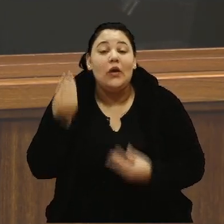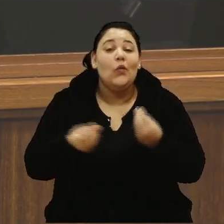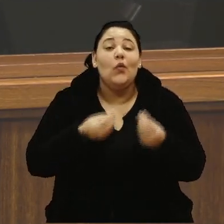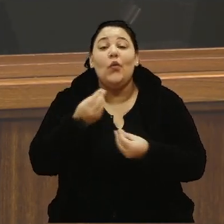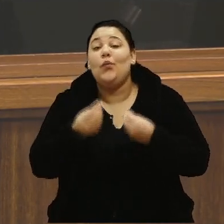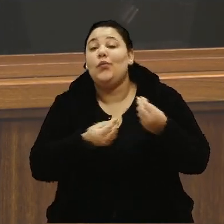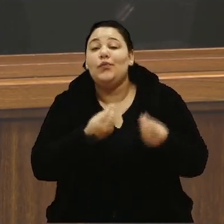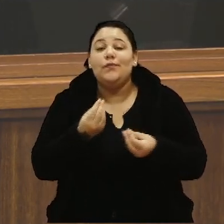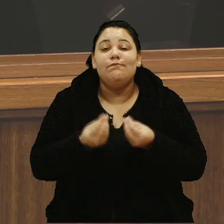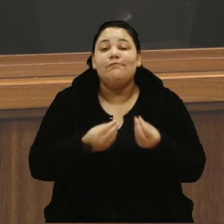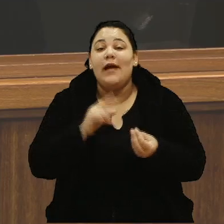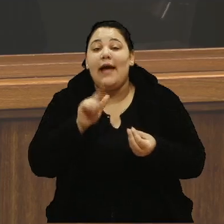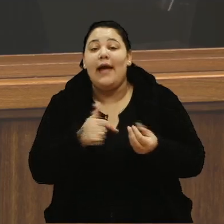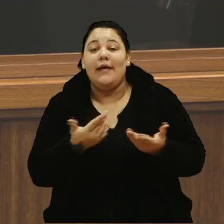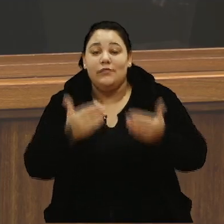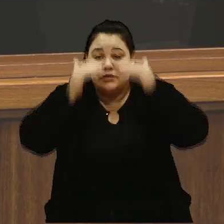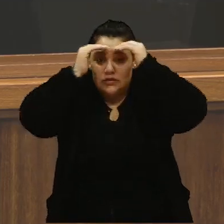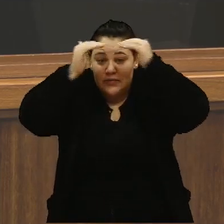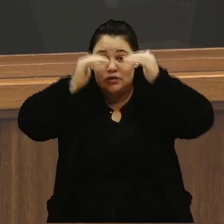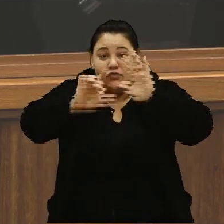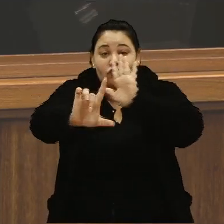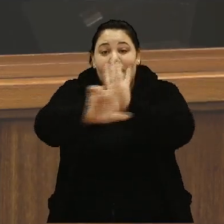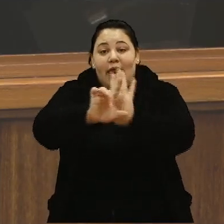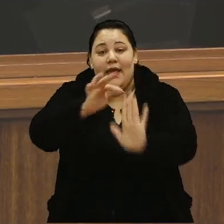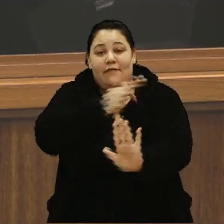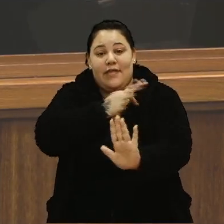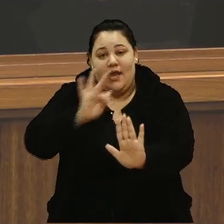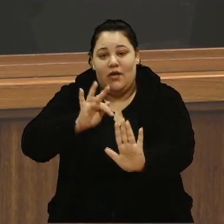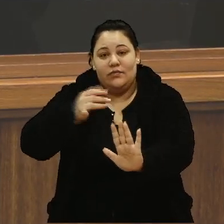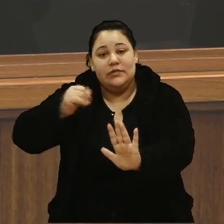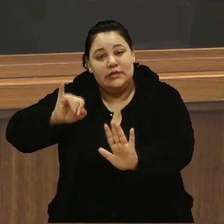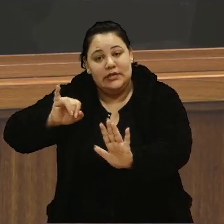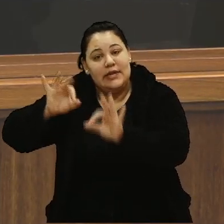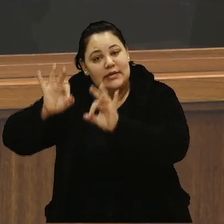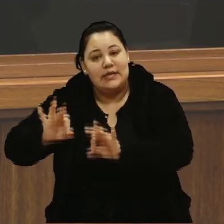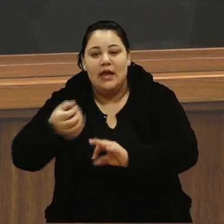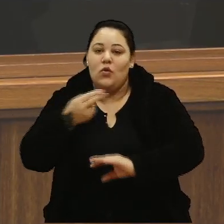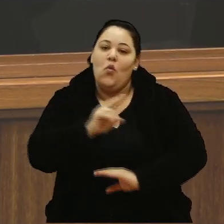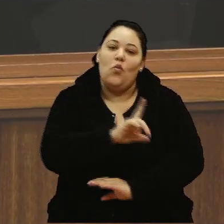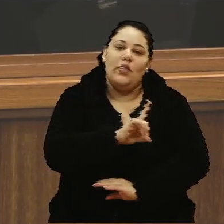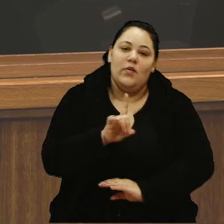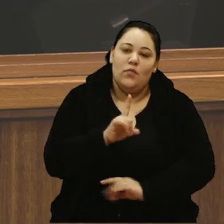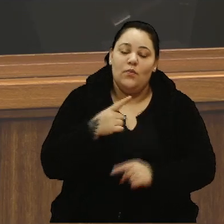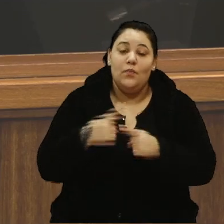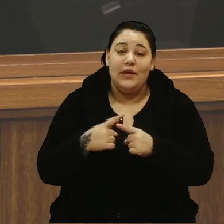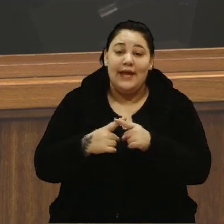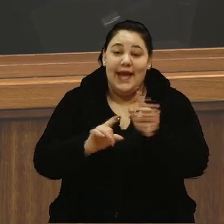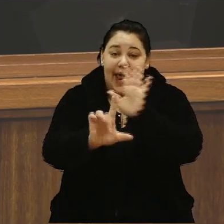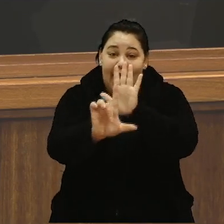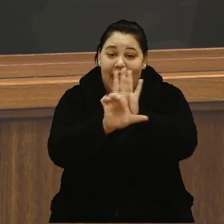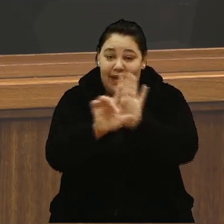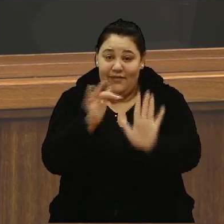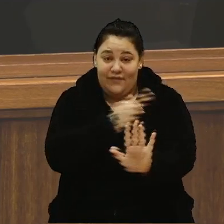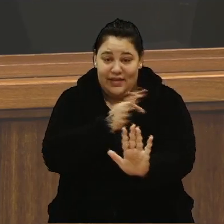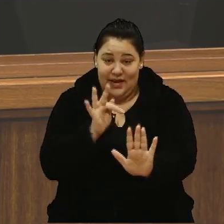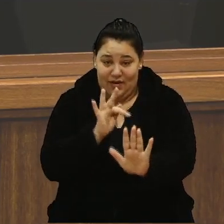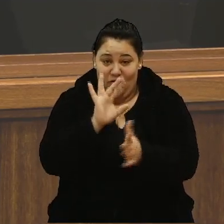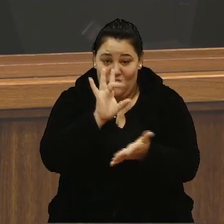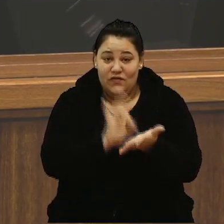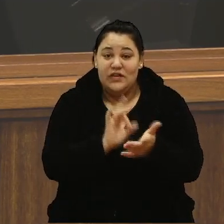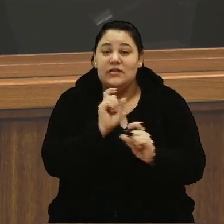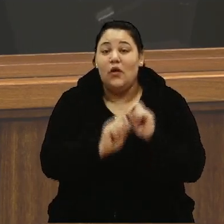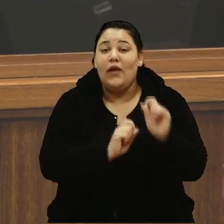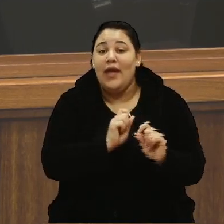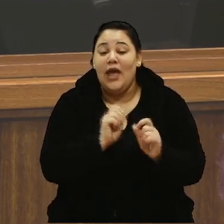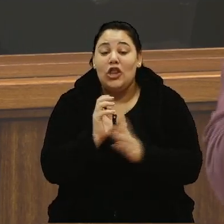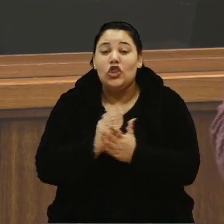o cumprimento de uma lei federal, inclusive, né, que a lei federal, ela determina que